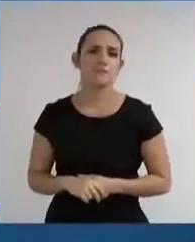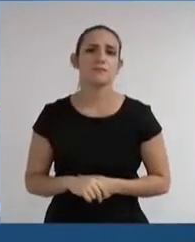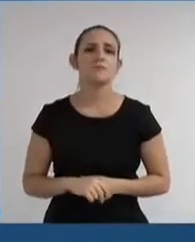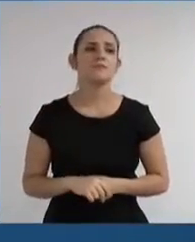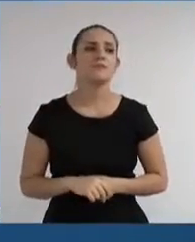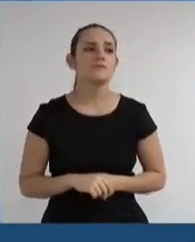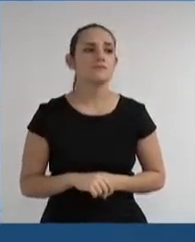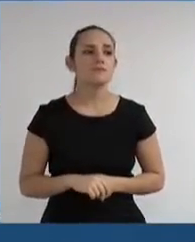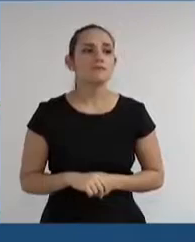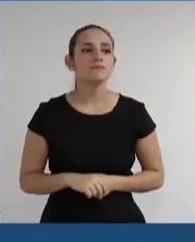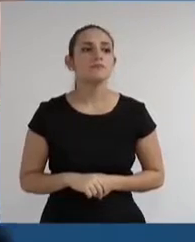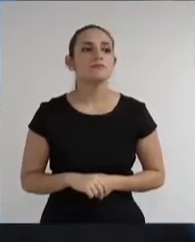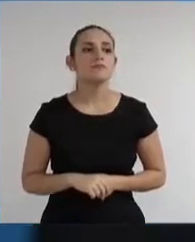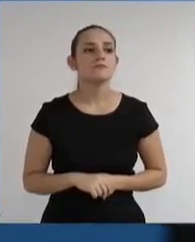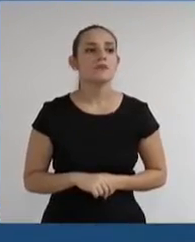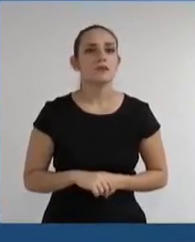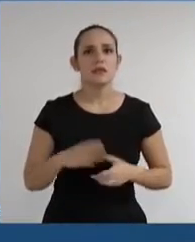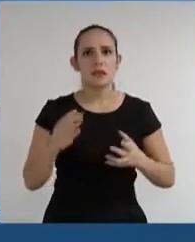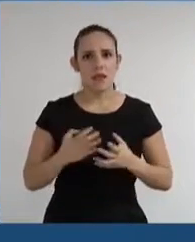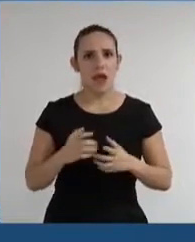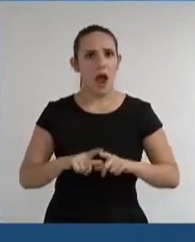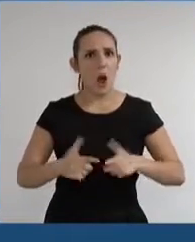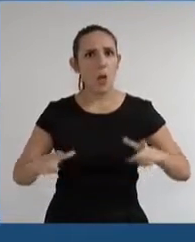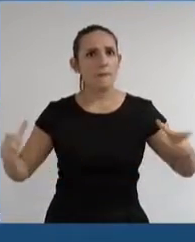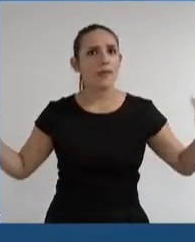a perímetro urbano de Campo Grande.